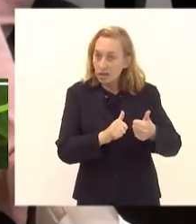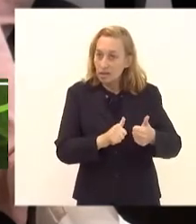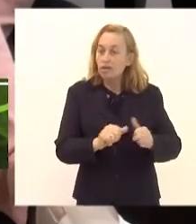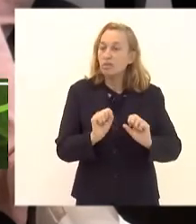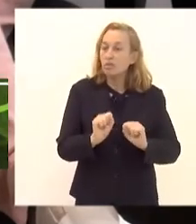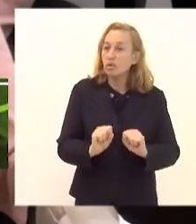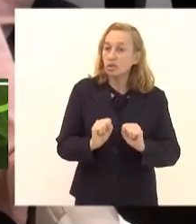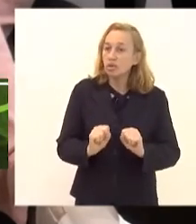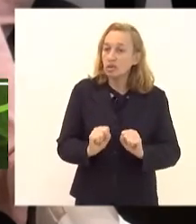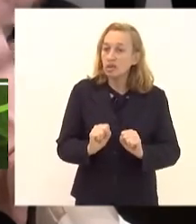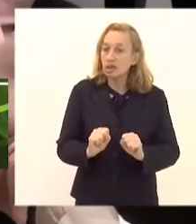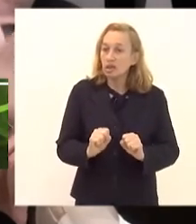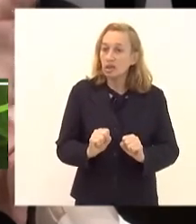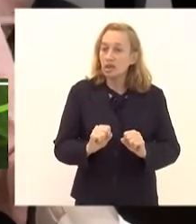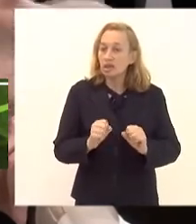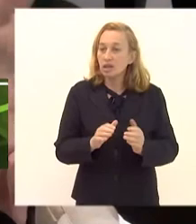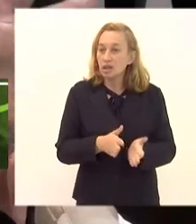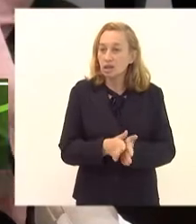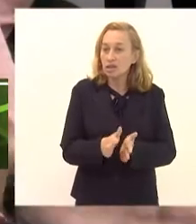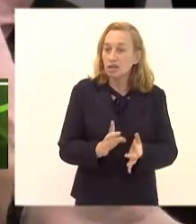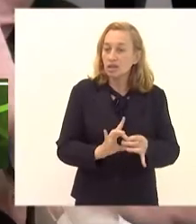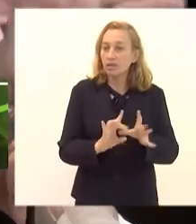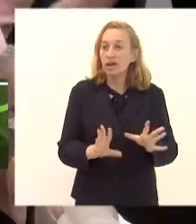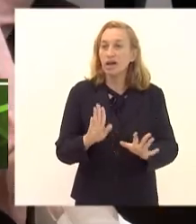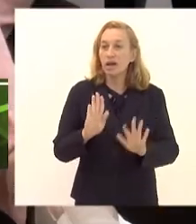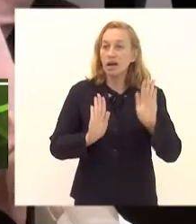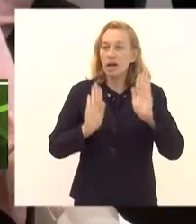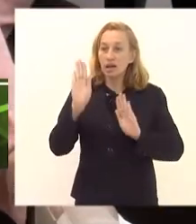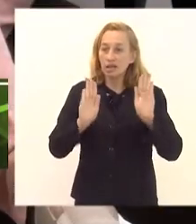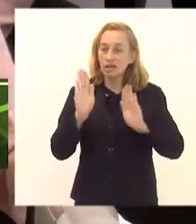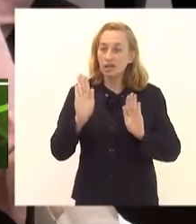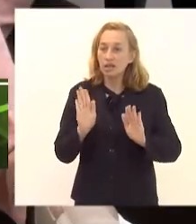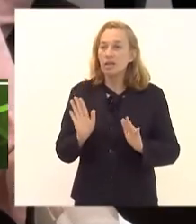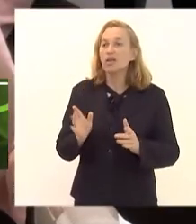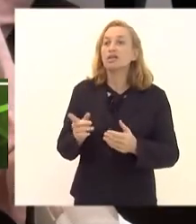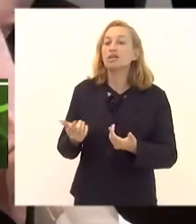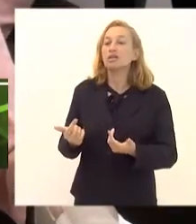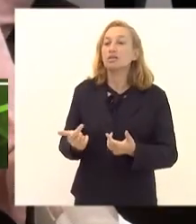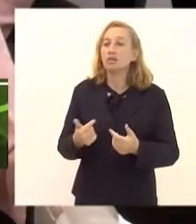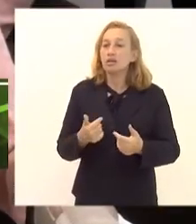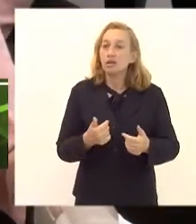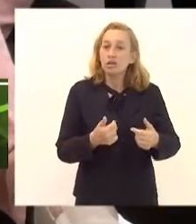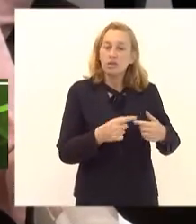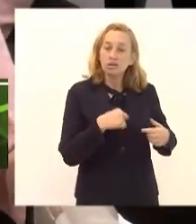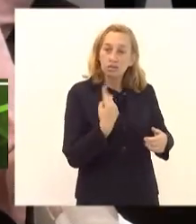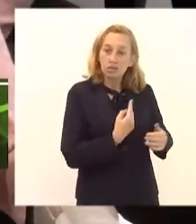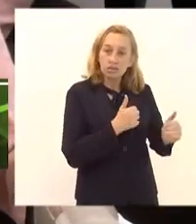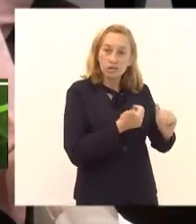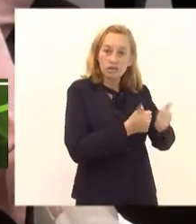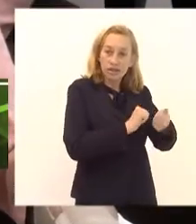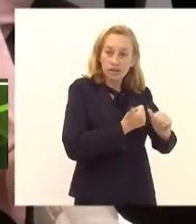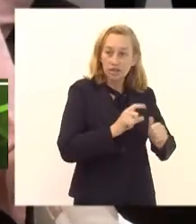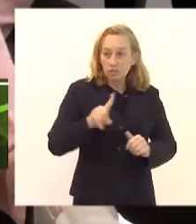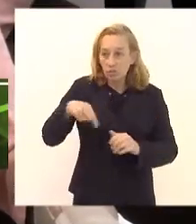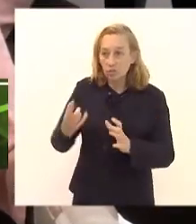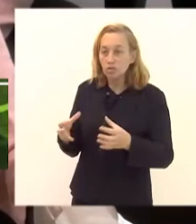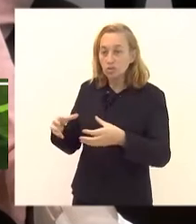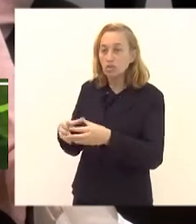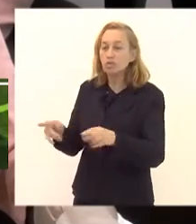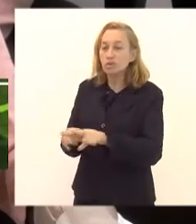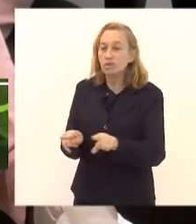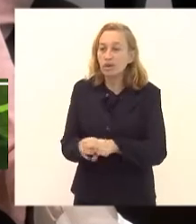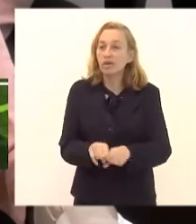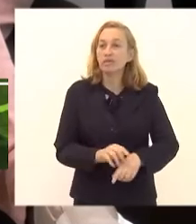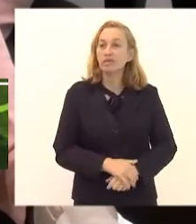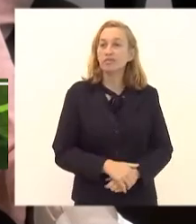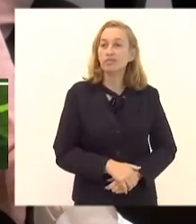poderem emitir a licença. Então, assim, passou por tanto do crivo da gente, da nossa diretoria, tanto do crivo da diretoria de licenciamento. Então,